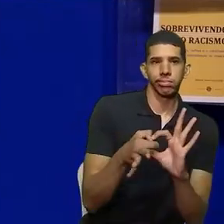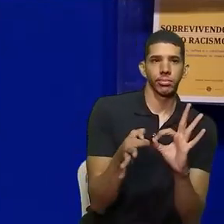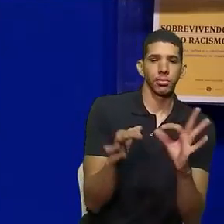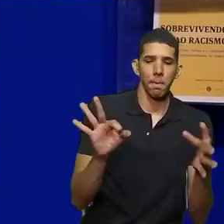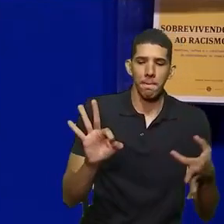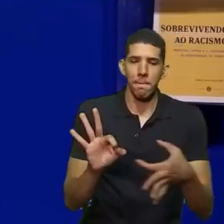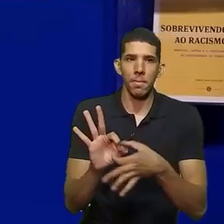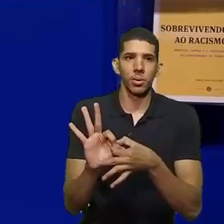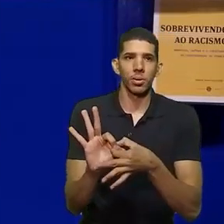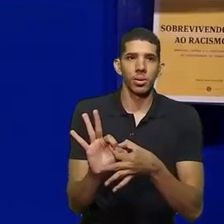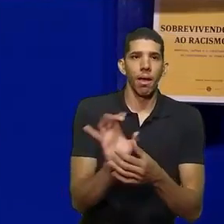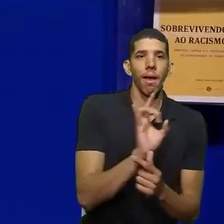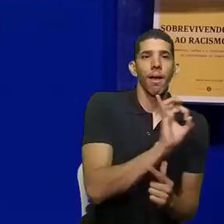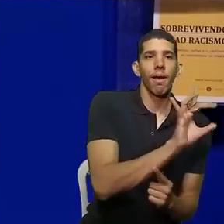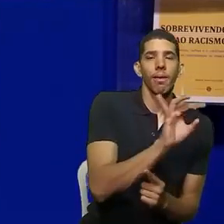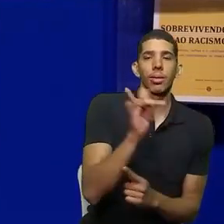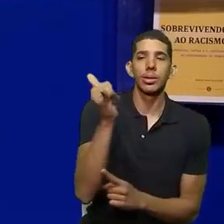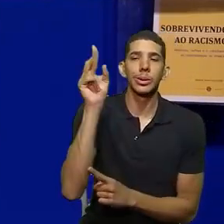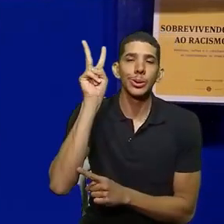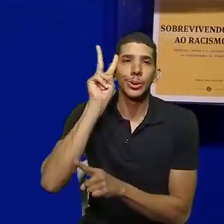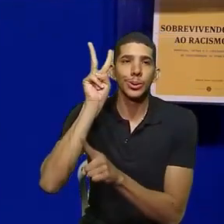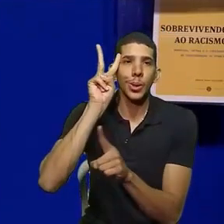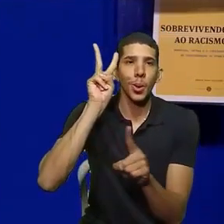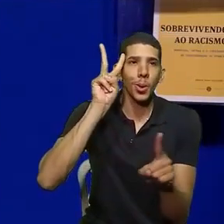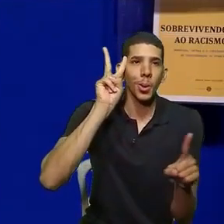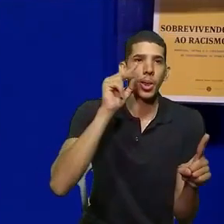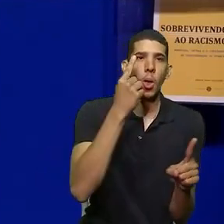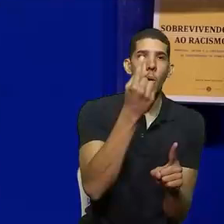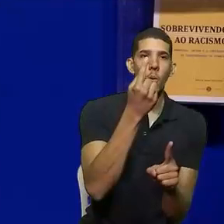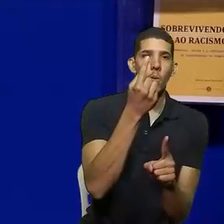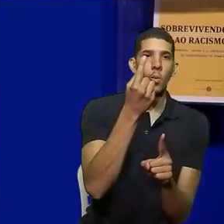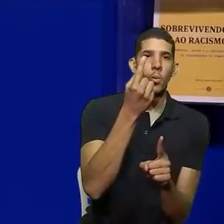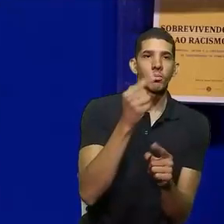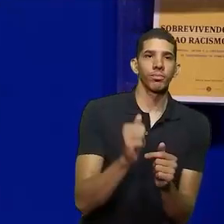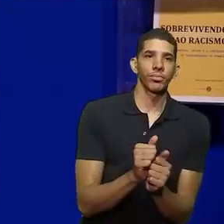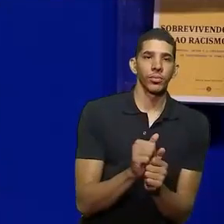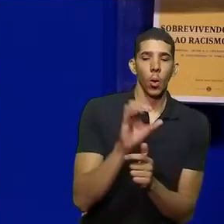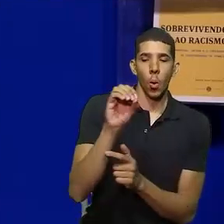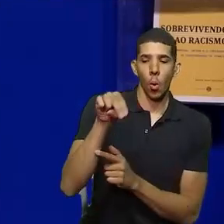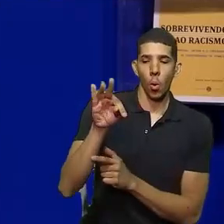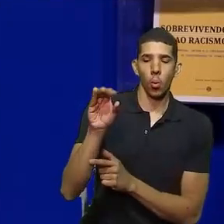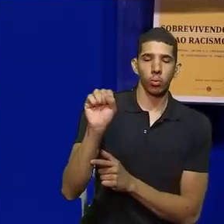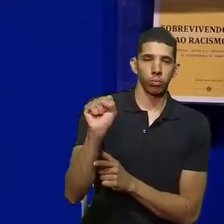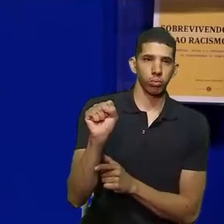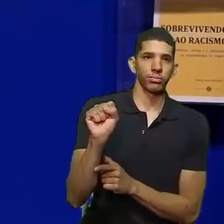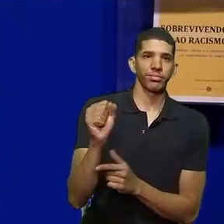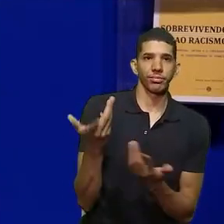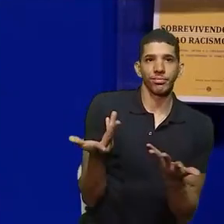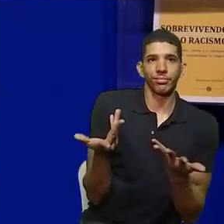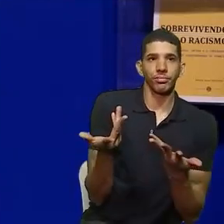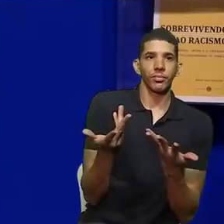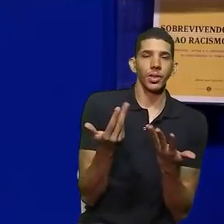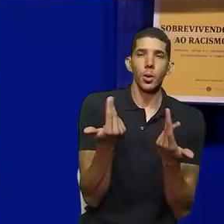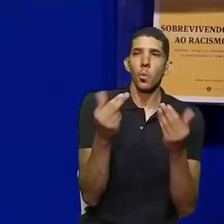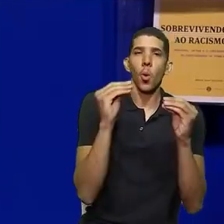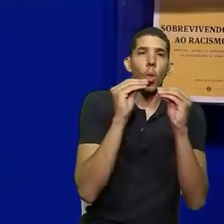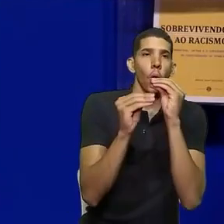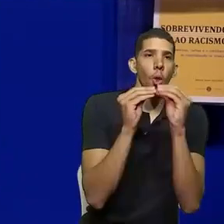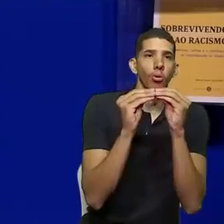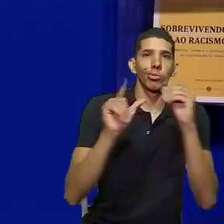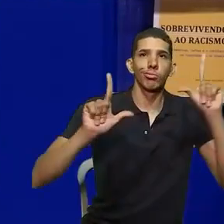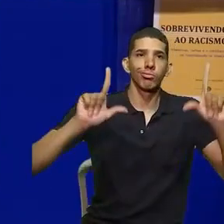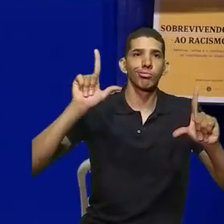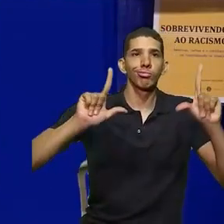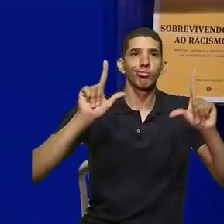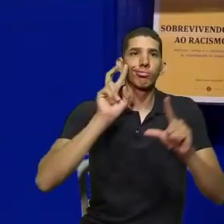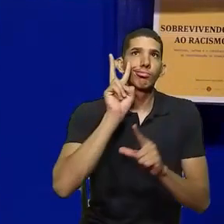história se apresenta como um conto. Você pode lê-los como um texto único. Uma novela de formação que tem as vidas e as